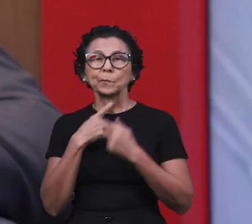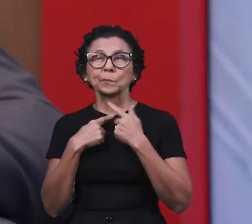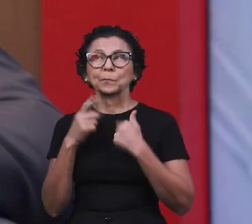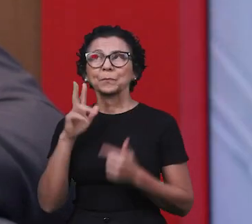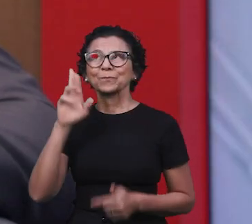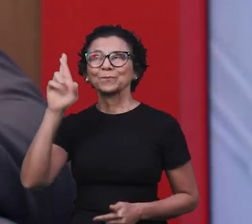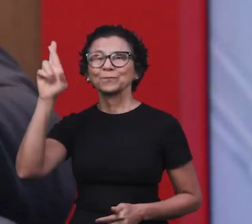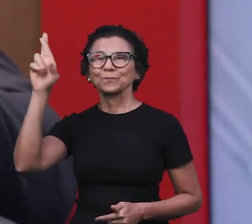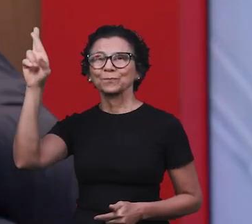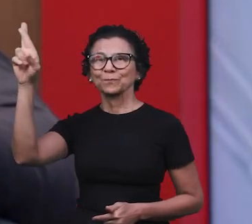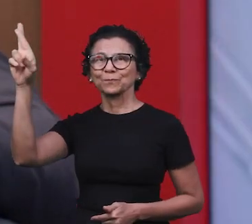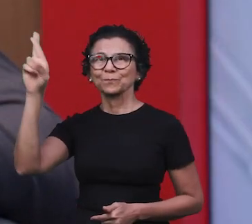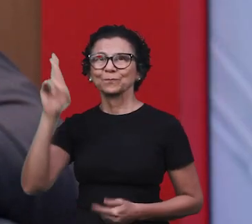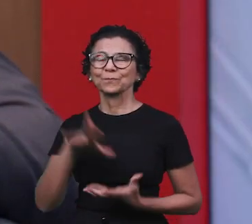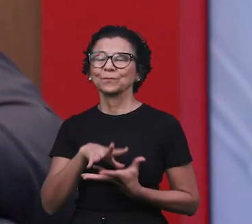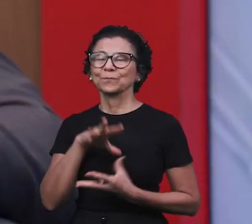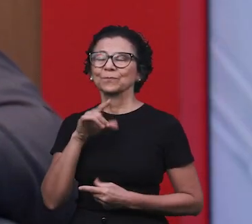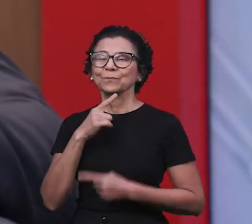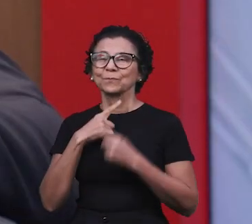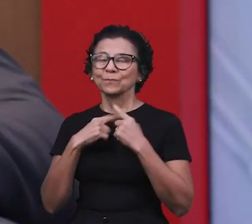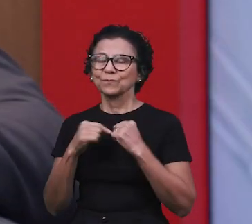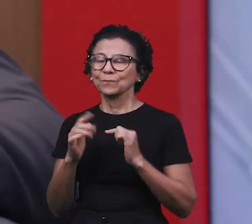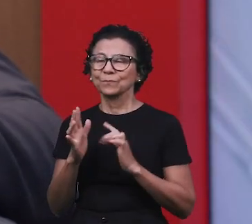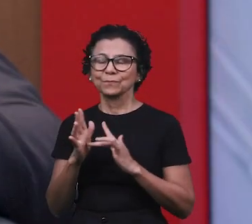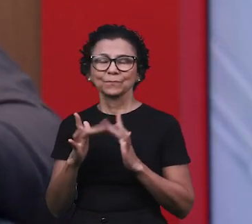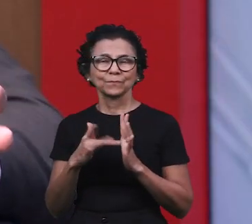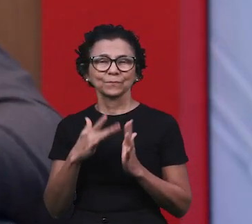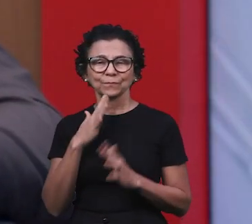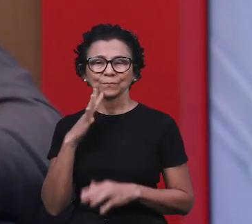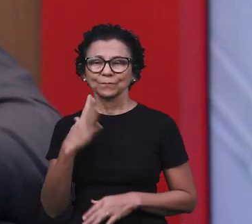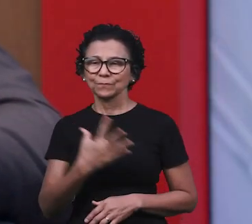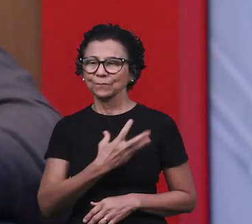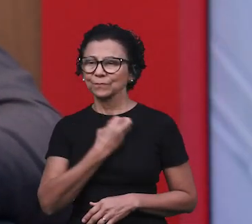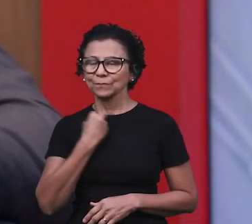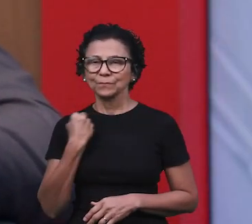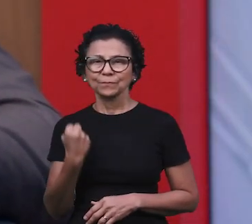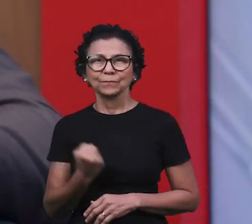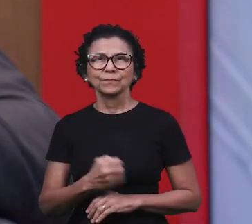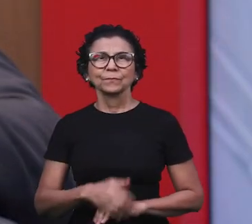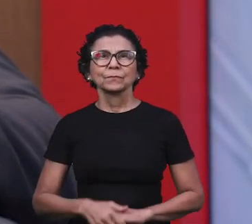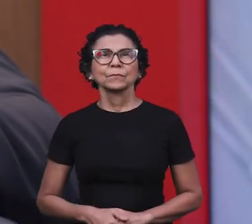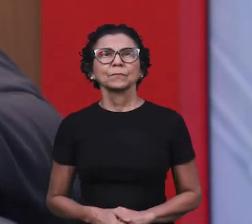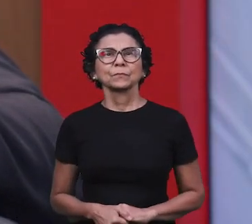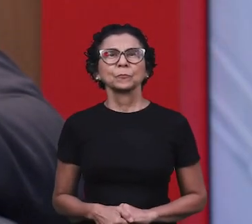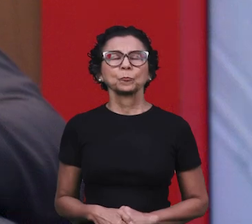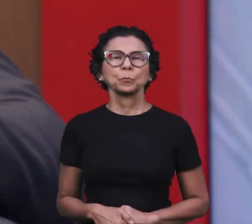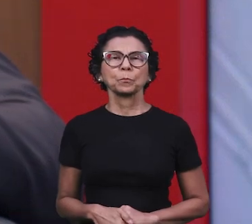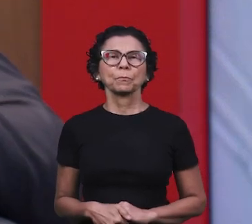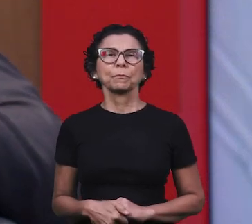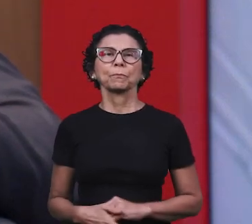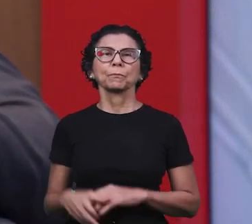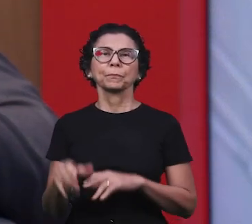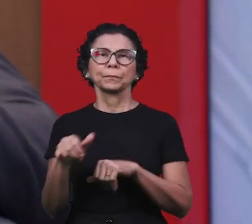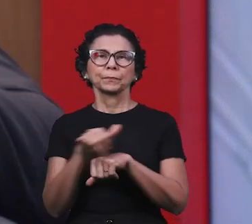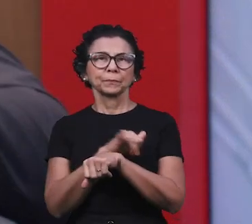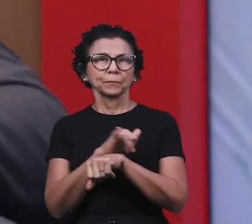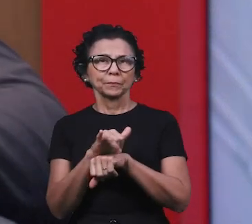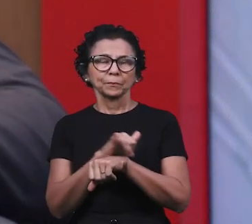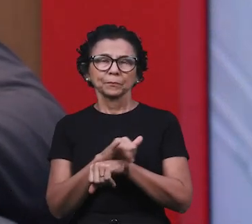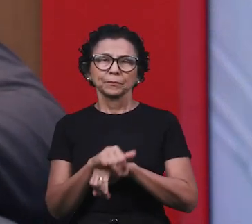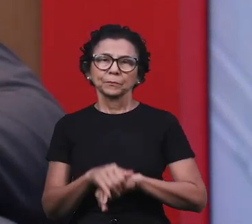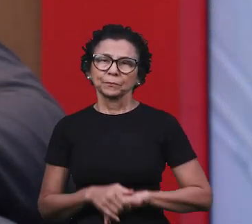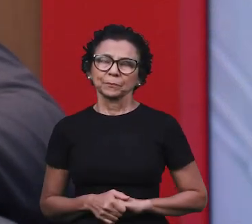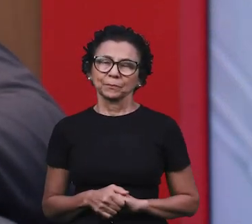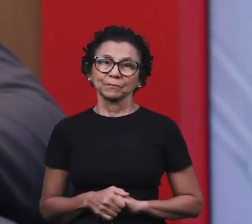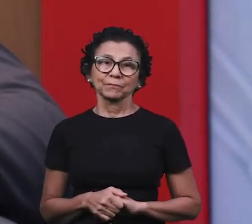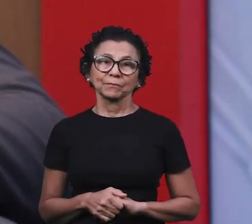A nossa alma anela pelo Salvador. Anela pelo pão vivo que desceu do céu. Então essa foi a estratégia para atraí-los de